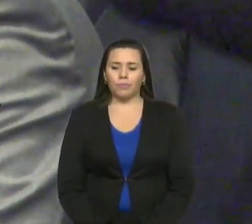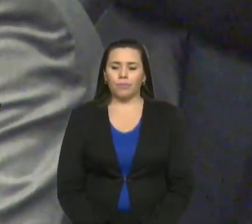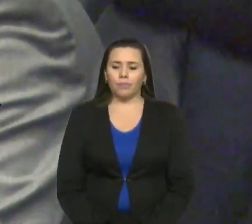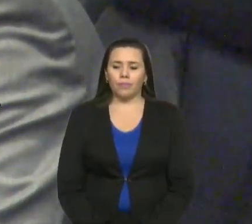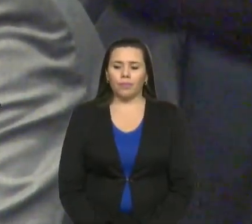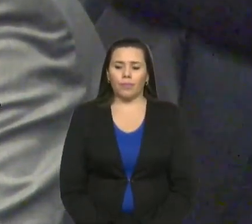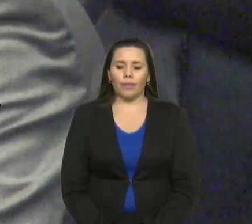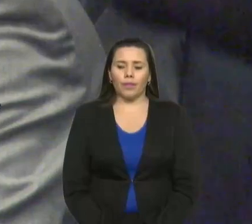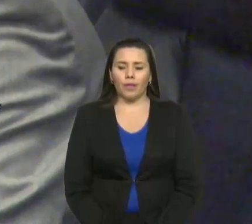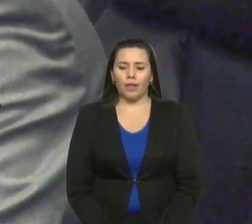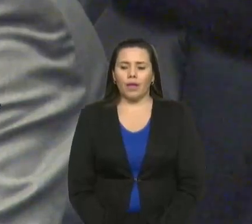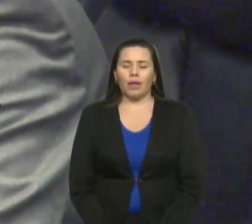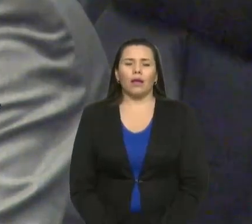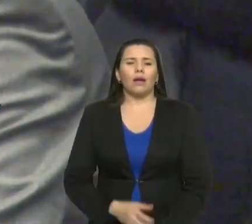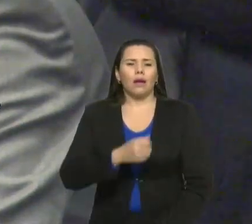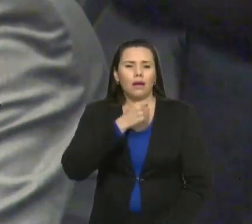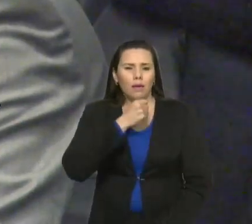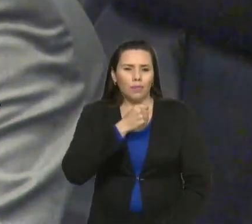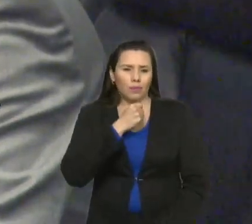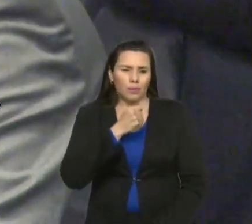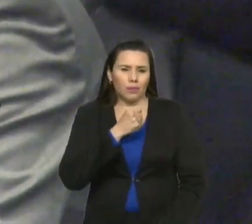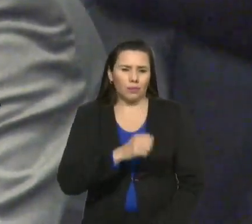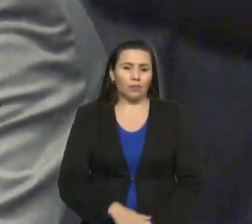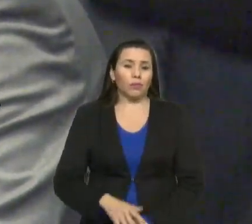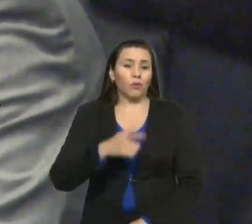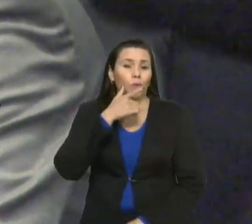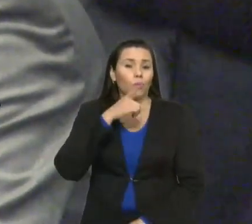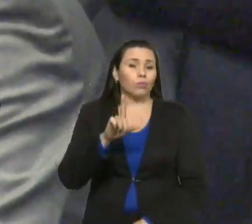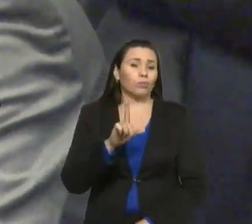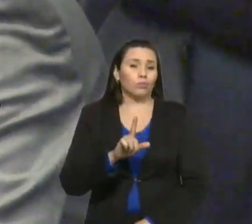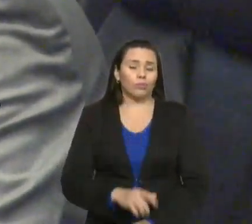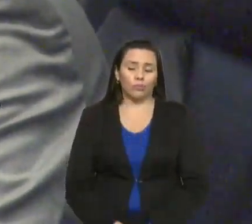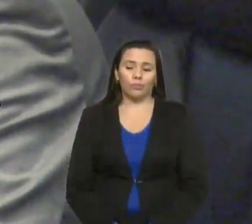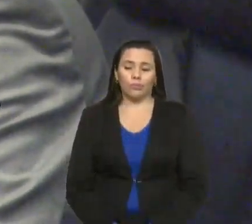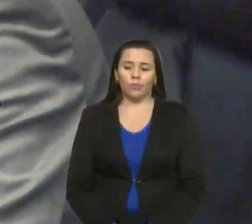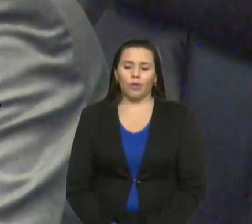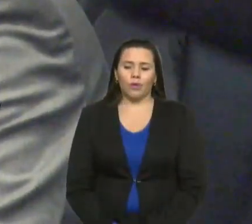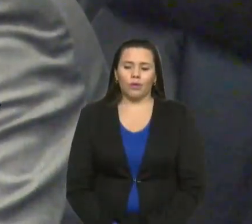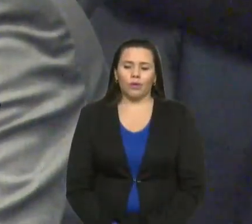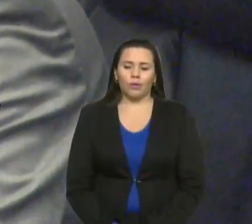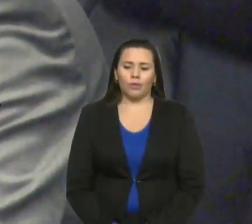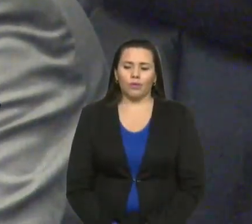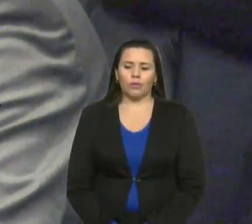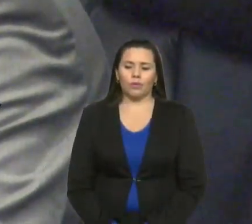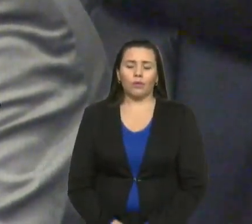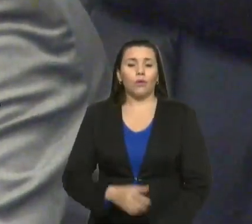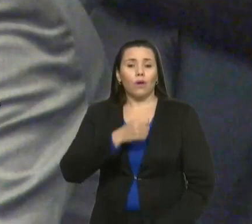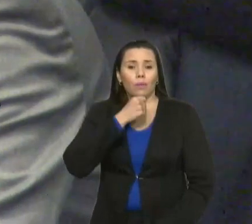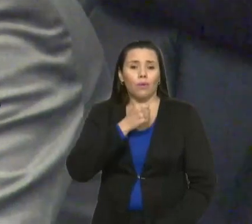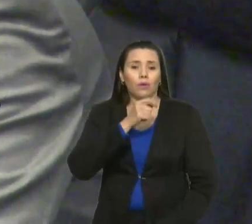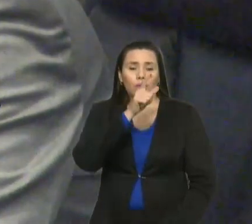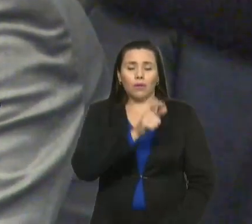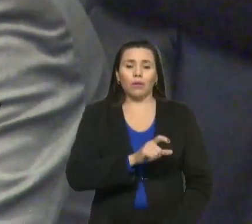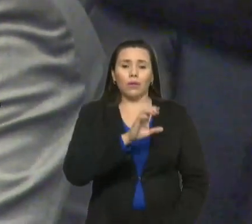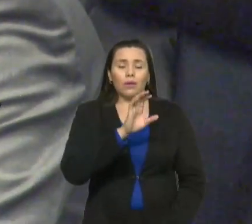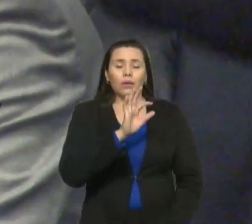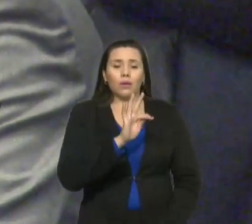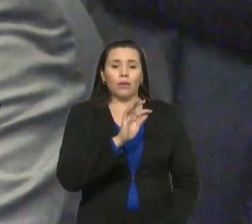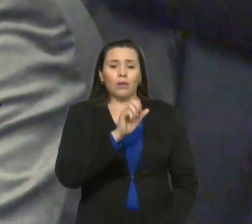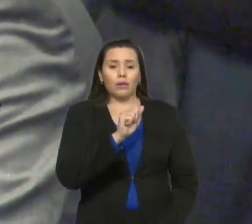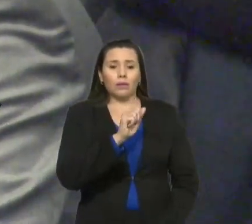a uma reportagem premiada que foi produzida pelo repórter Fábio Cabral